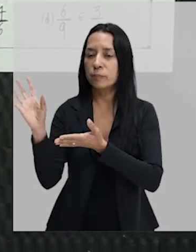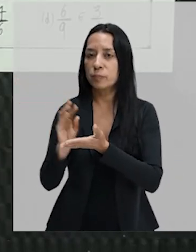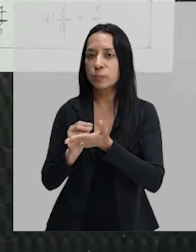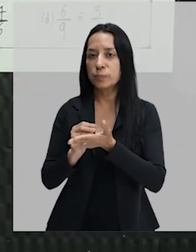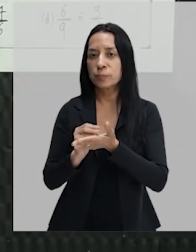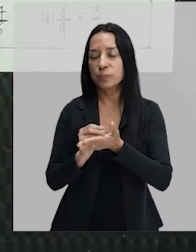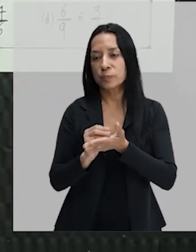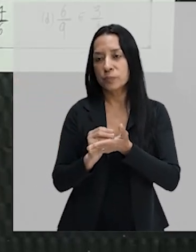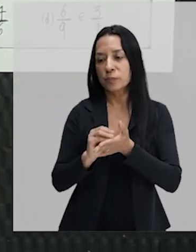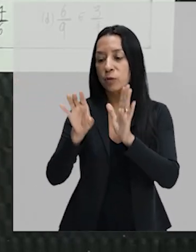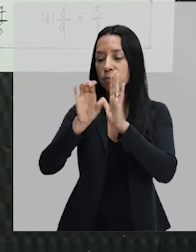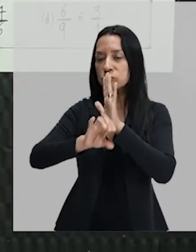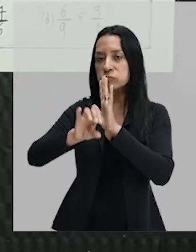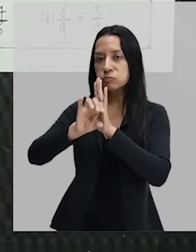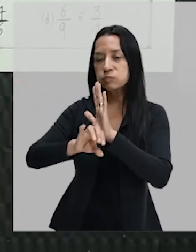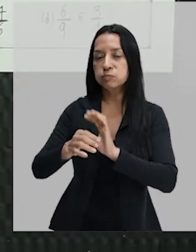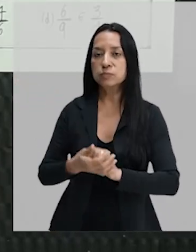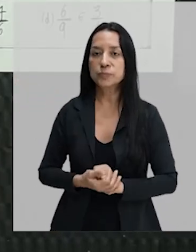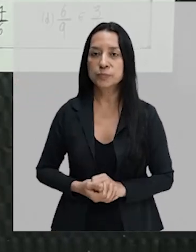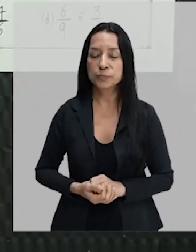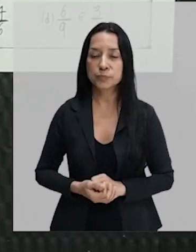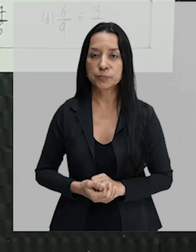de proporção,